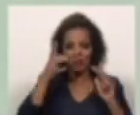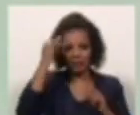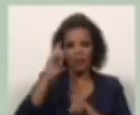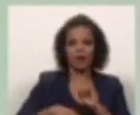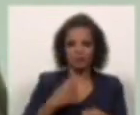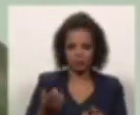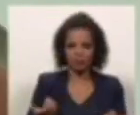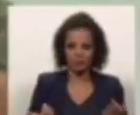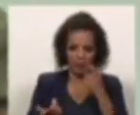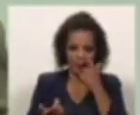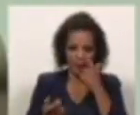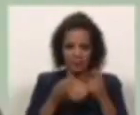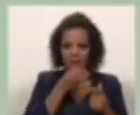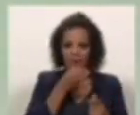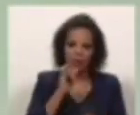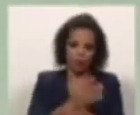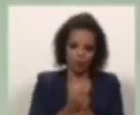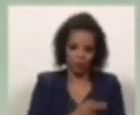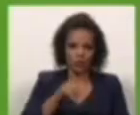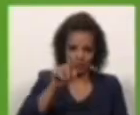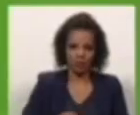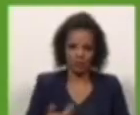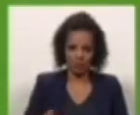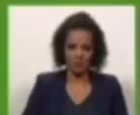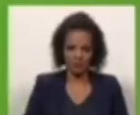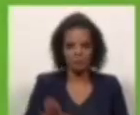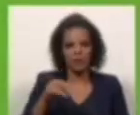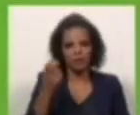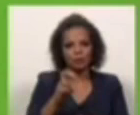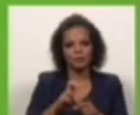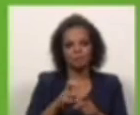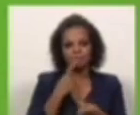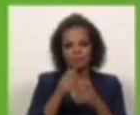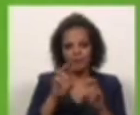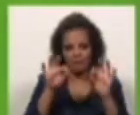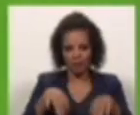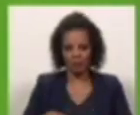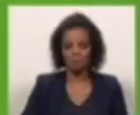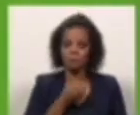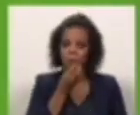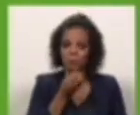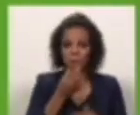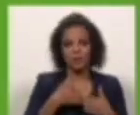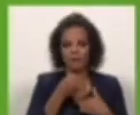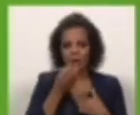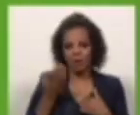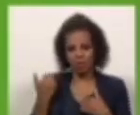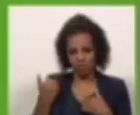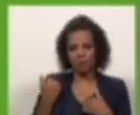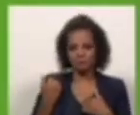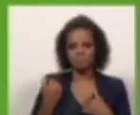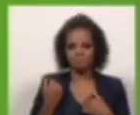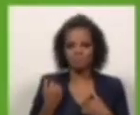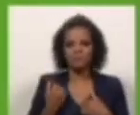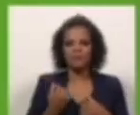seja mais para podermos falar de outras coisas para andar lá ver mais uma ronda final muito bem é eu já falei há pouco da carga fiscal